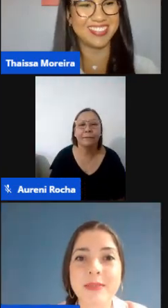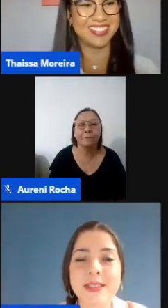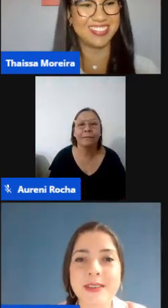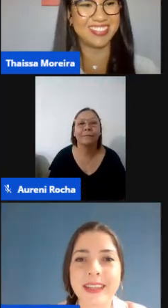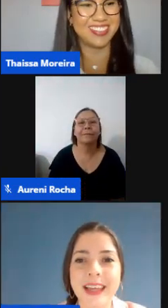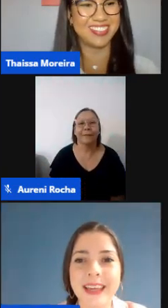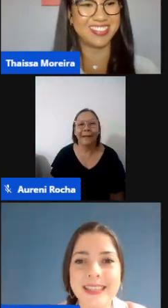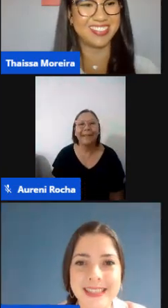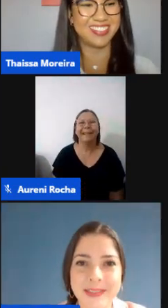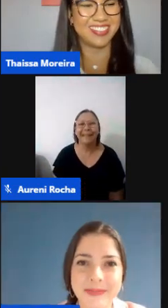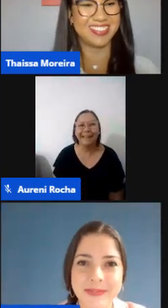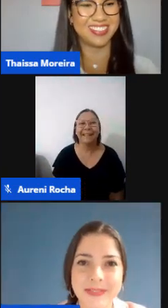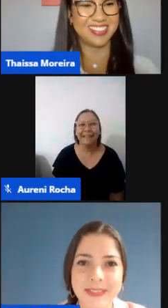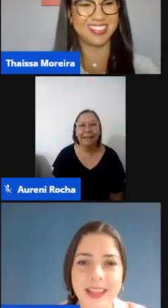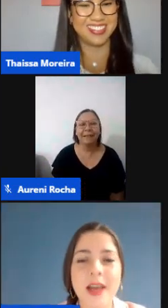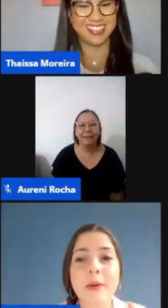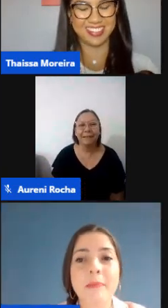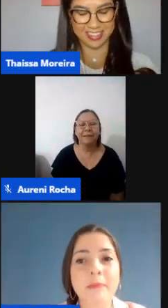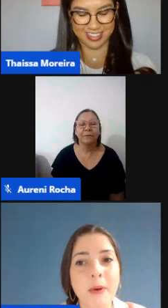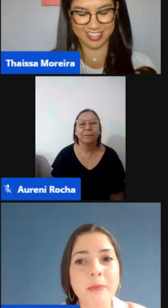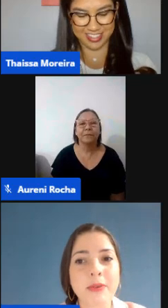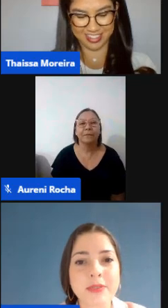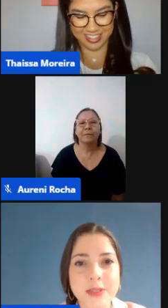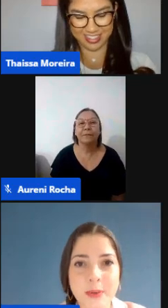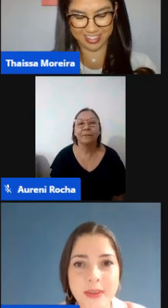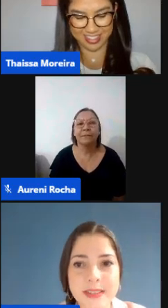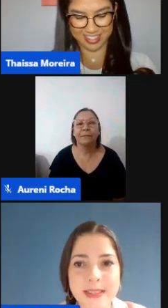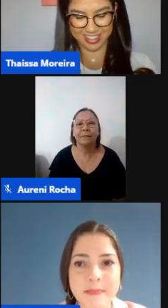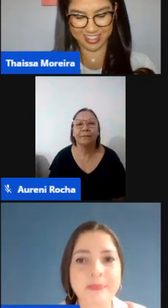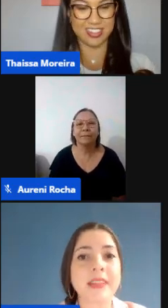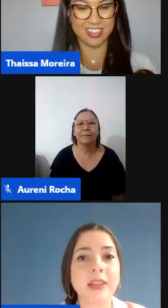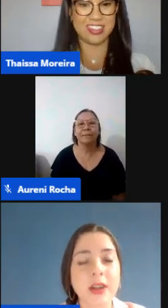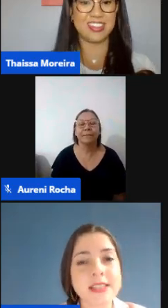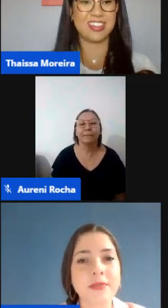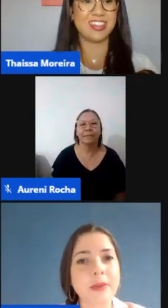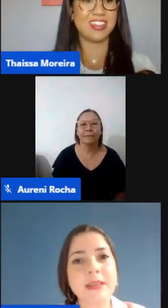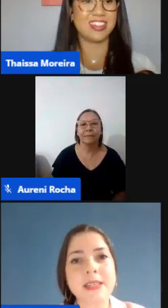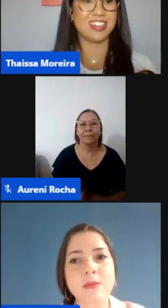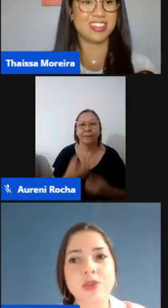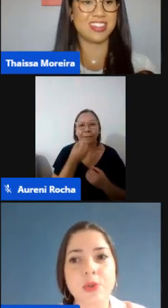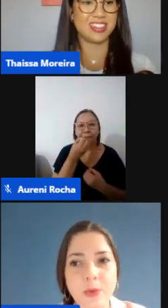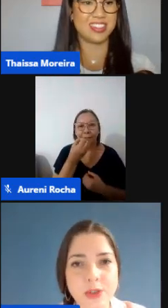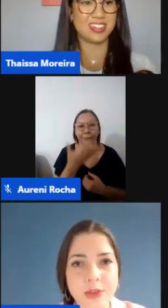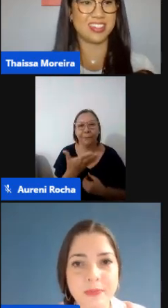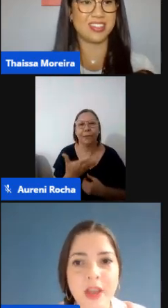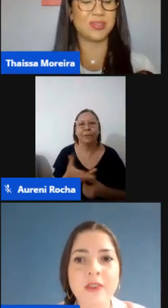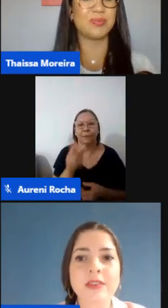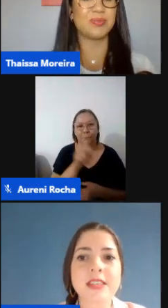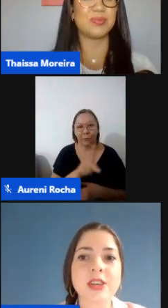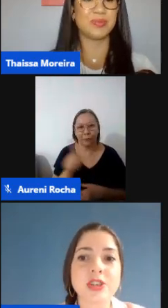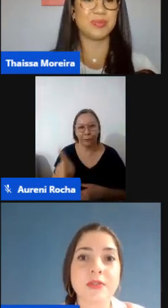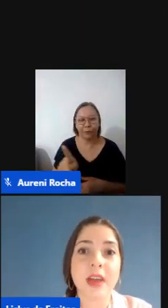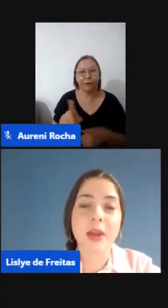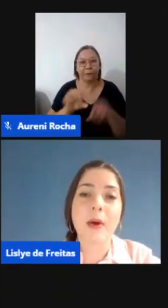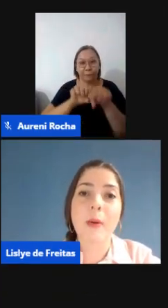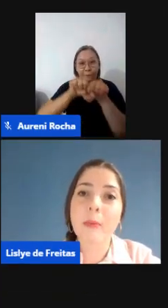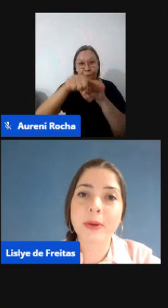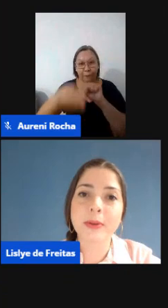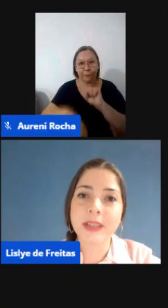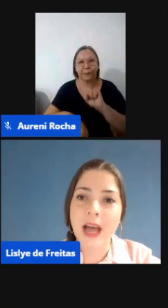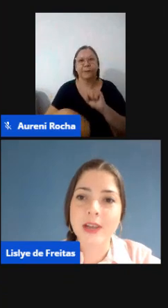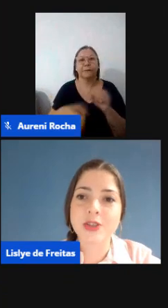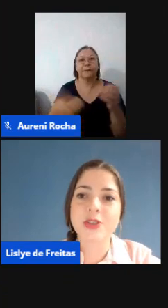Obrigada, professora Thaisa. Bom, professores, na nossa formação de hoje, vocês tiveram